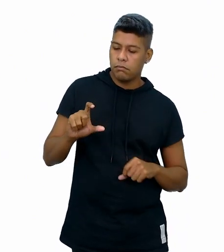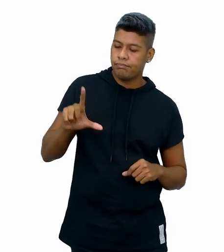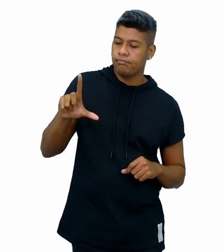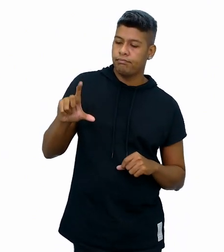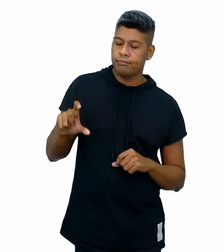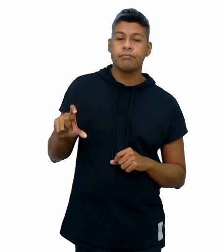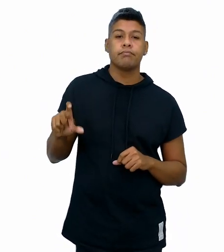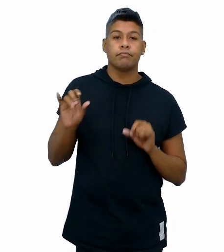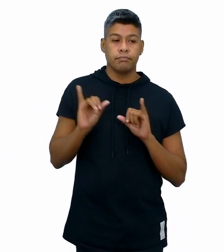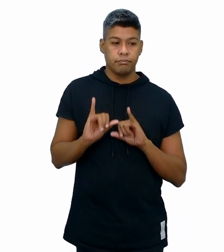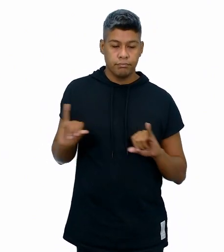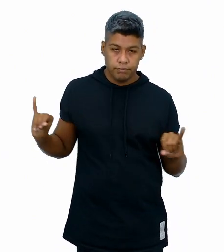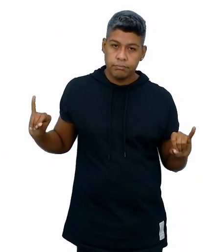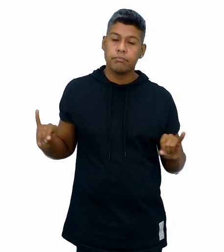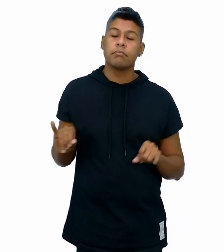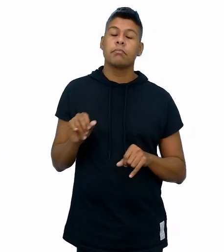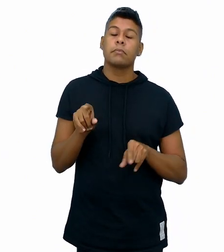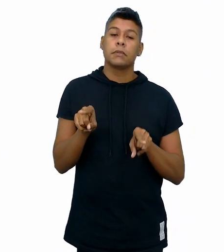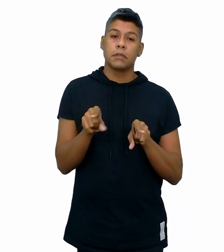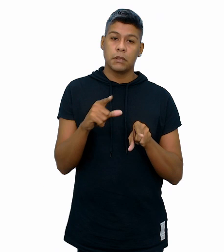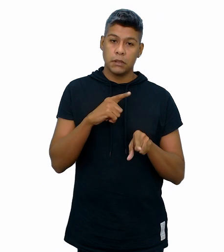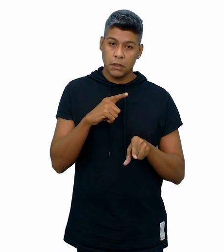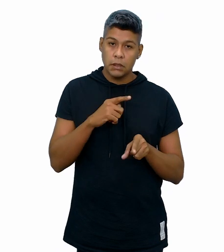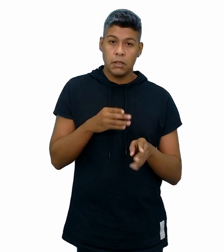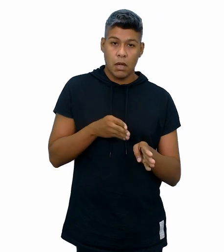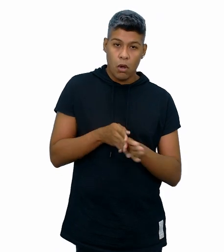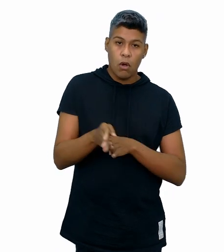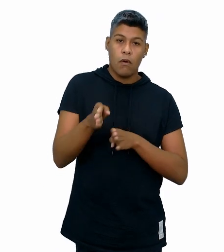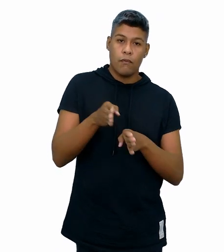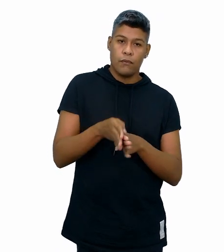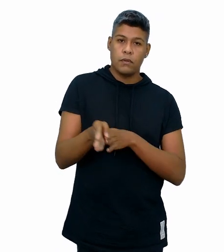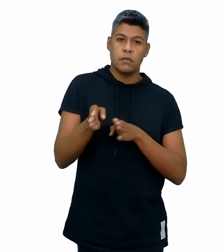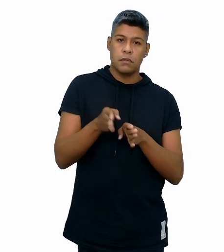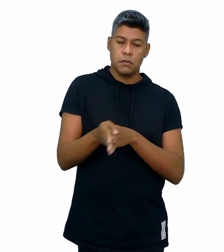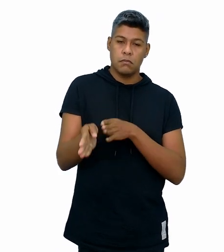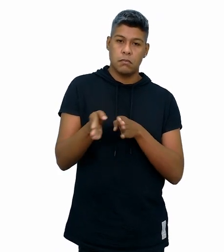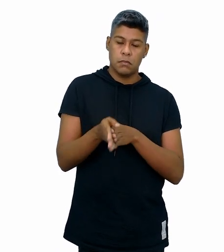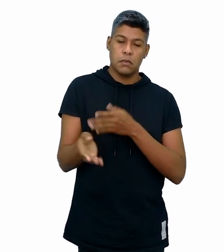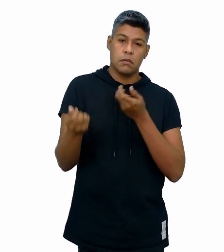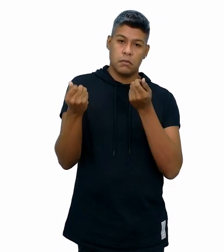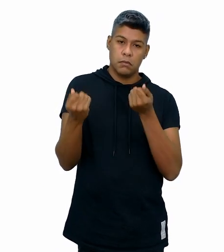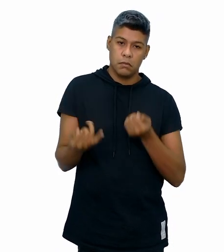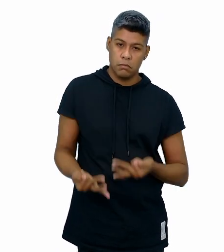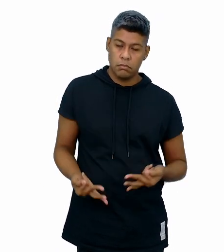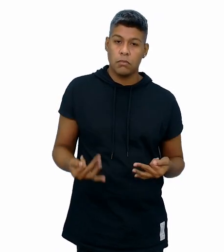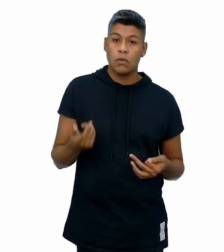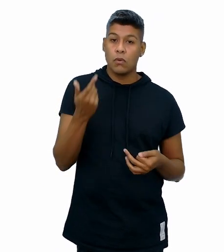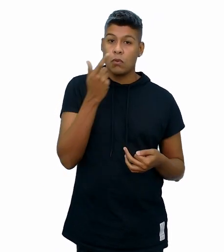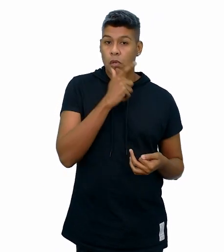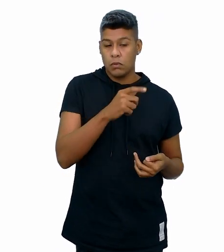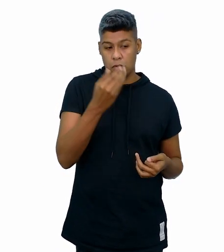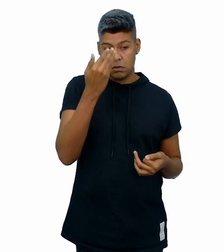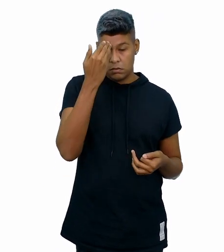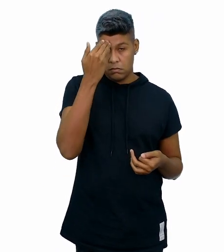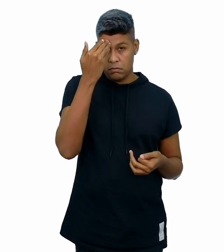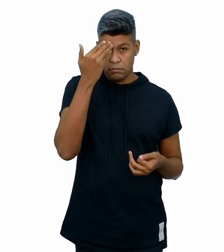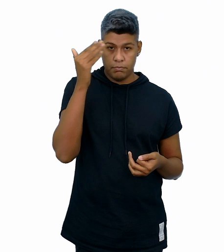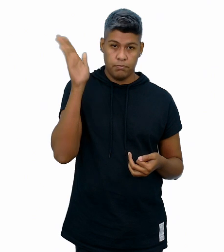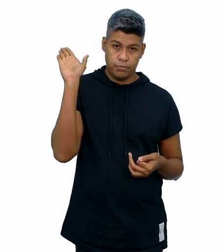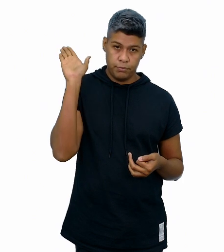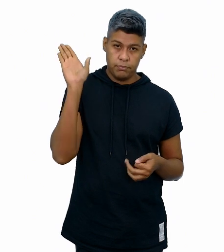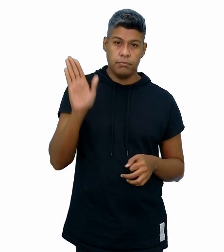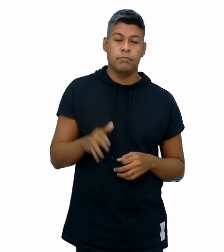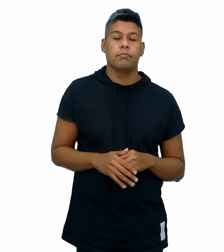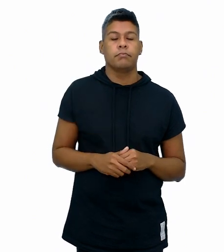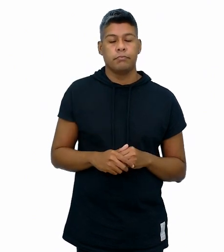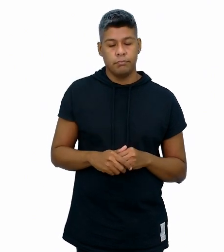campanhas publicitárias, como elementos de convencimento, argumentação, conscientização. É